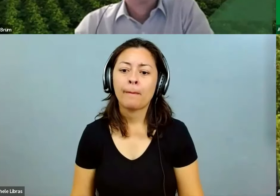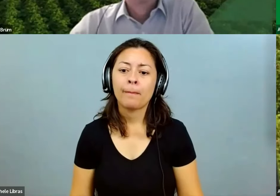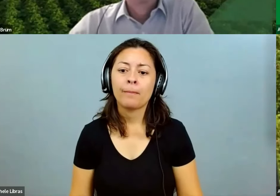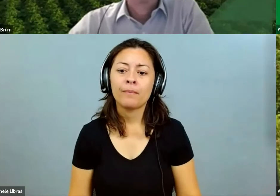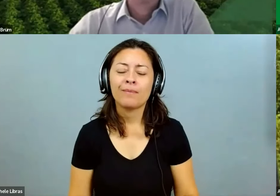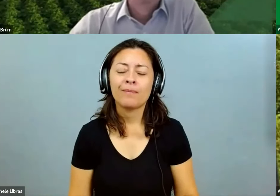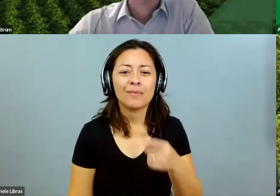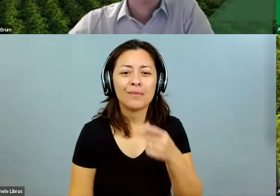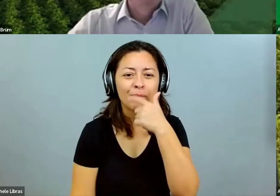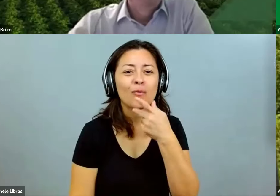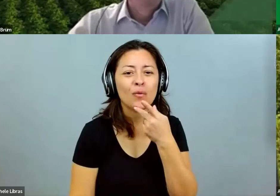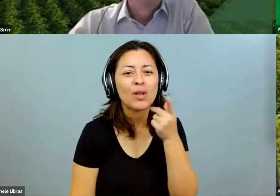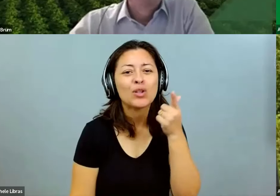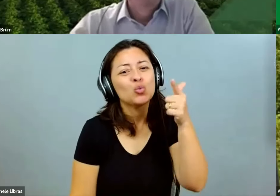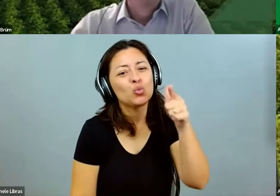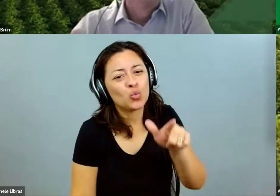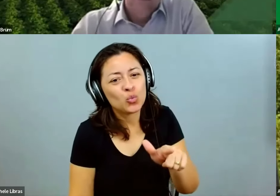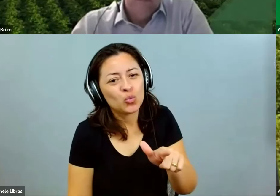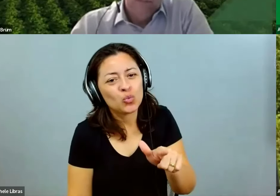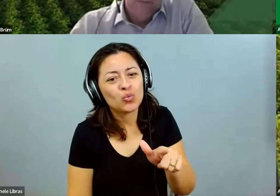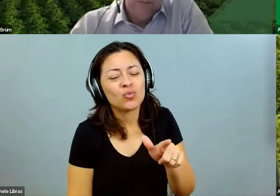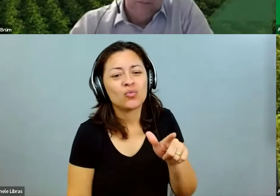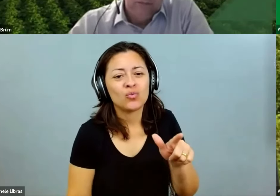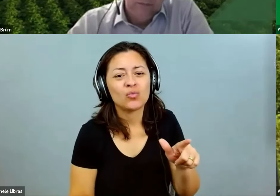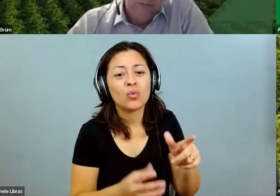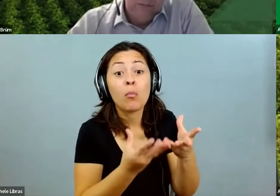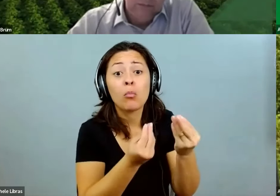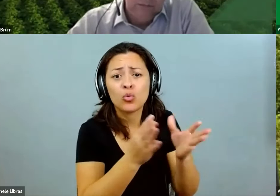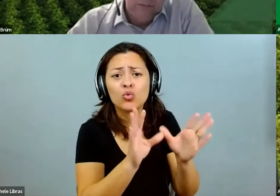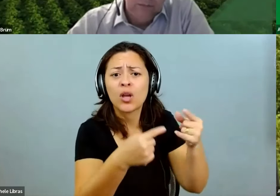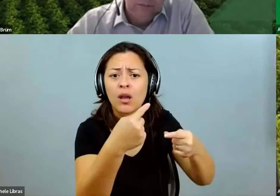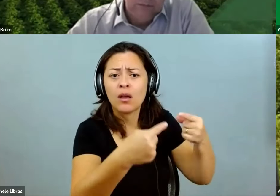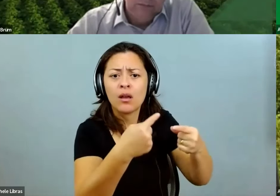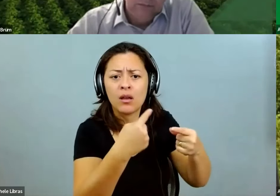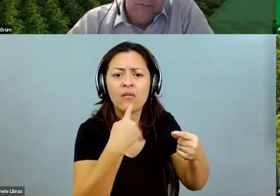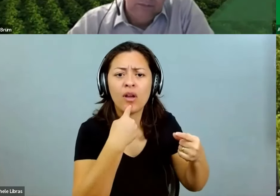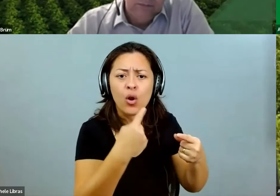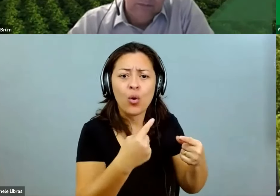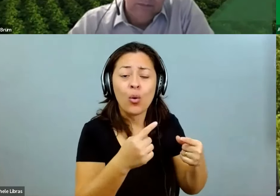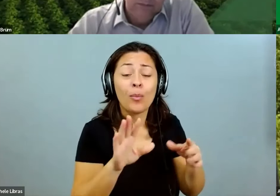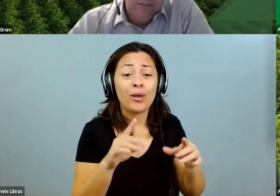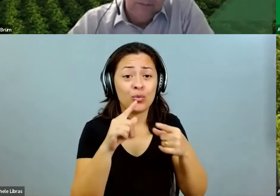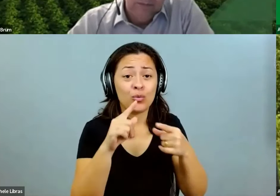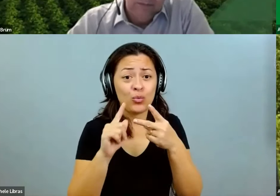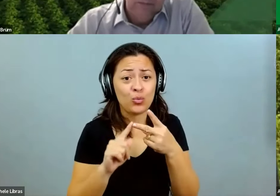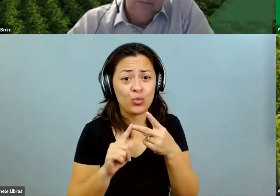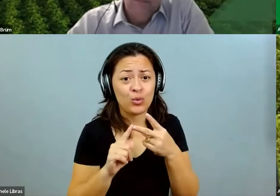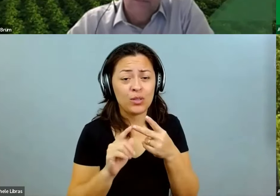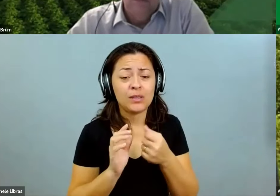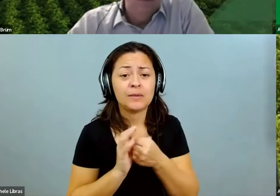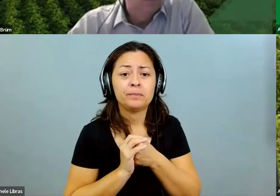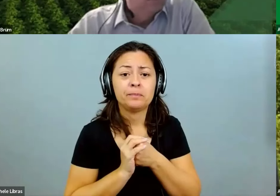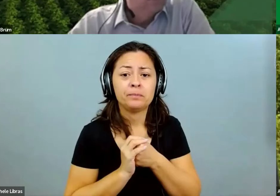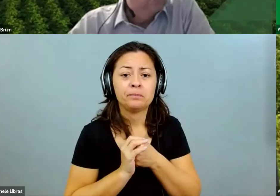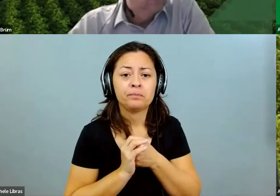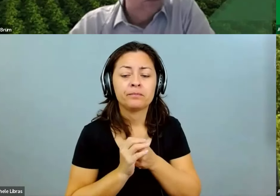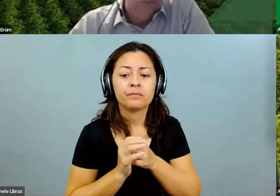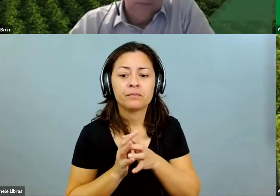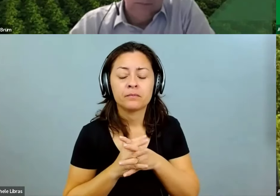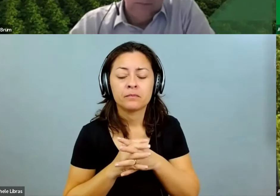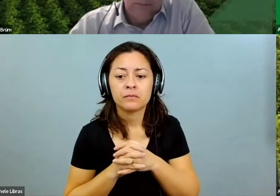repetitivo eh muita coisa já foi discutida mas eh duas coisas né primeiro quando a gente